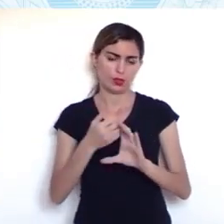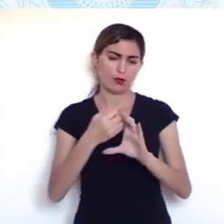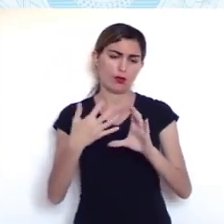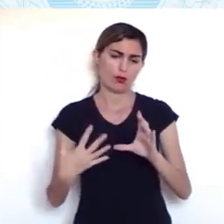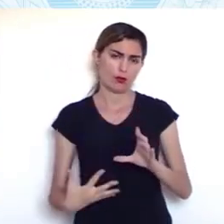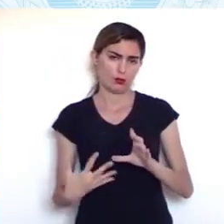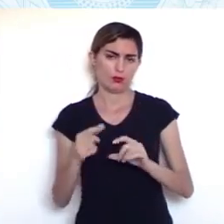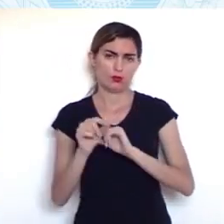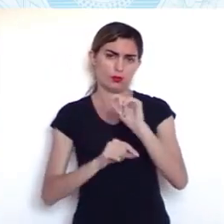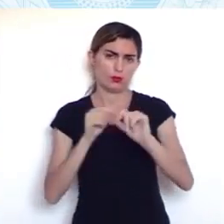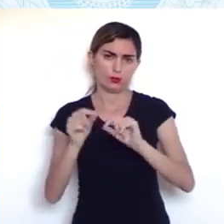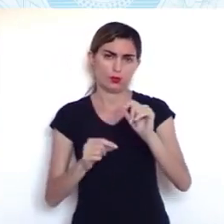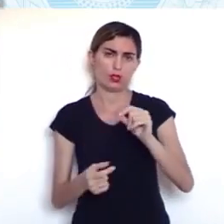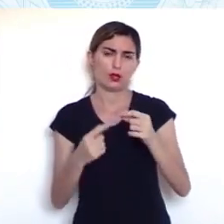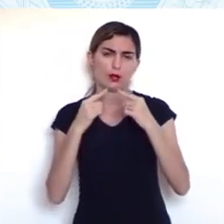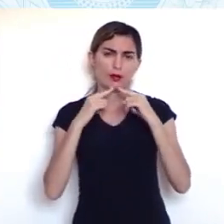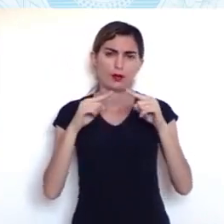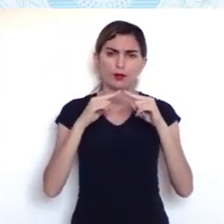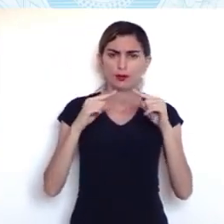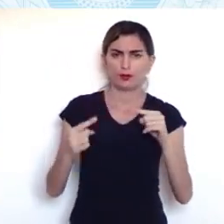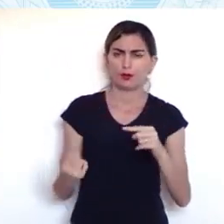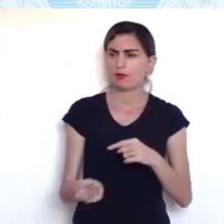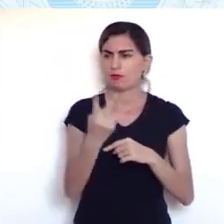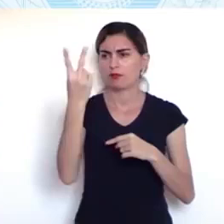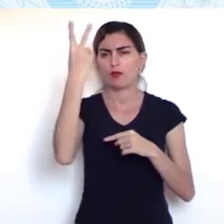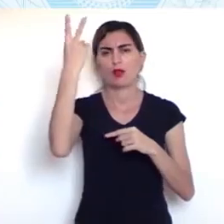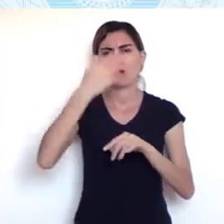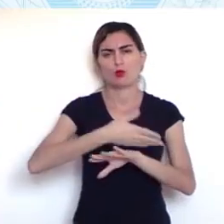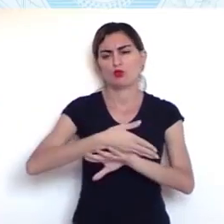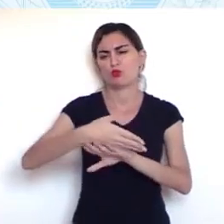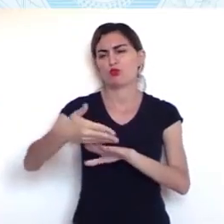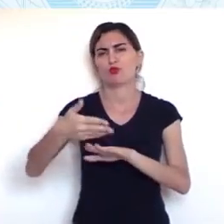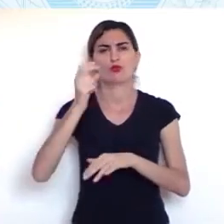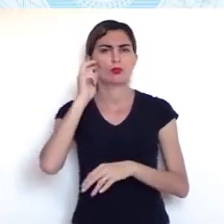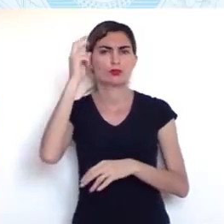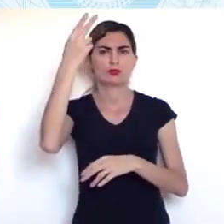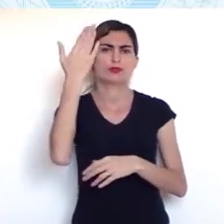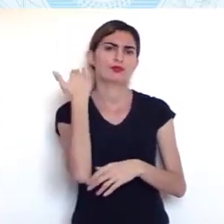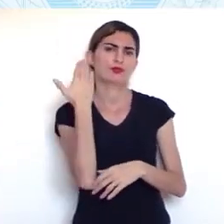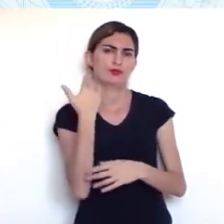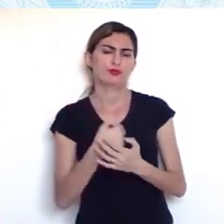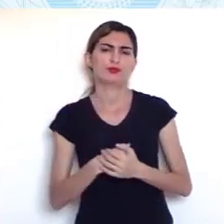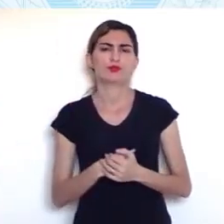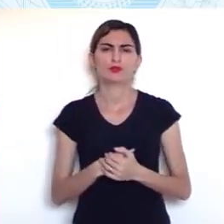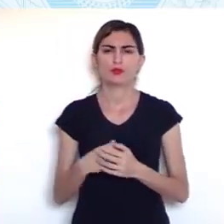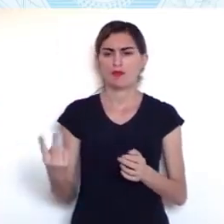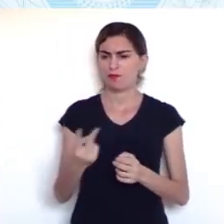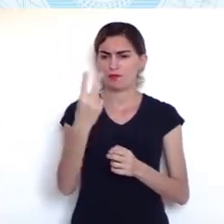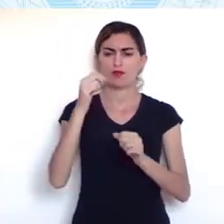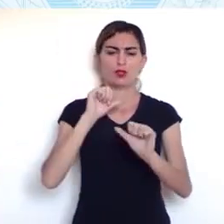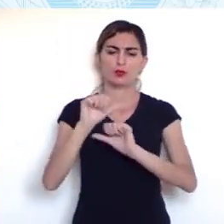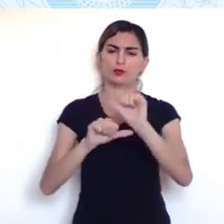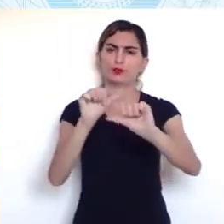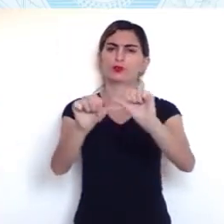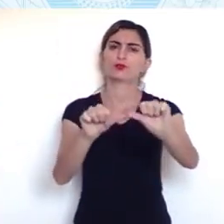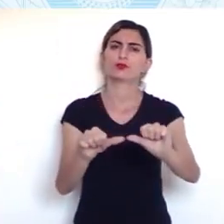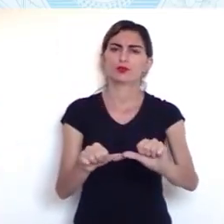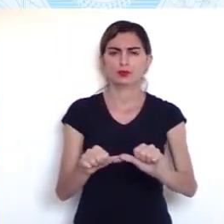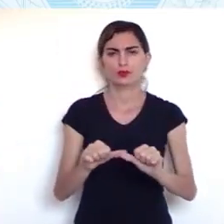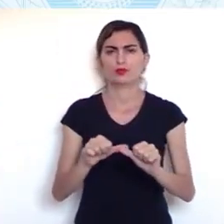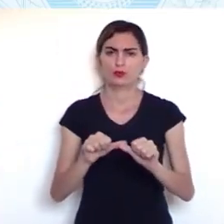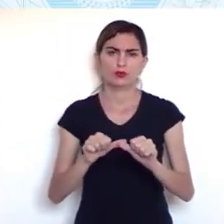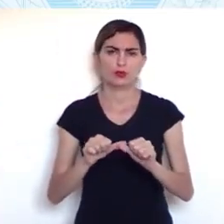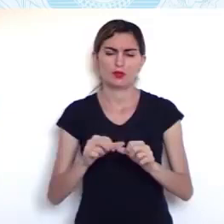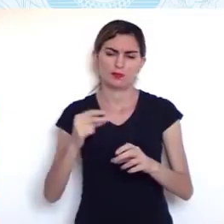foi caracterizado pela crítica aos valores medievais, pela revalorização